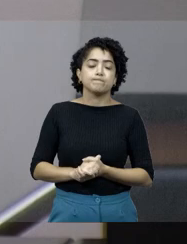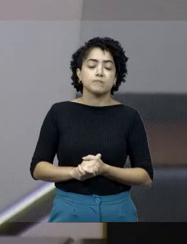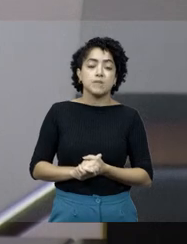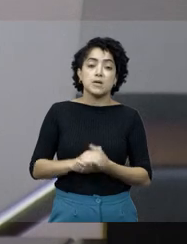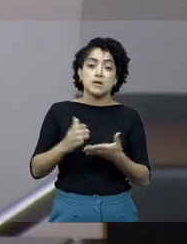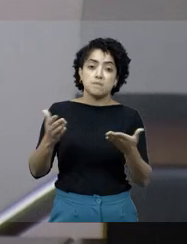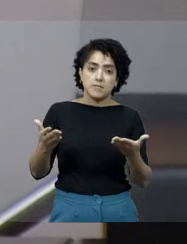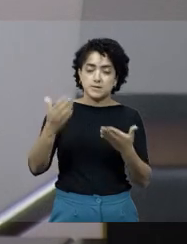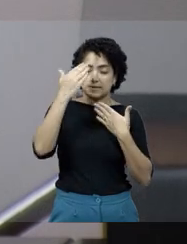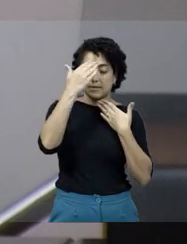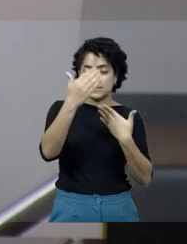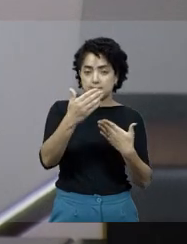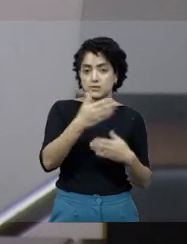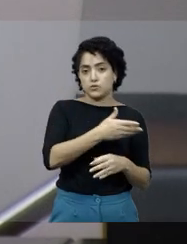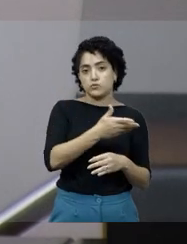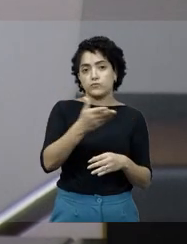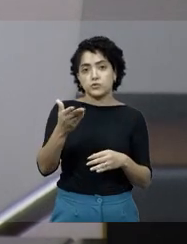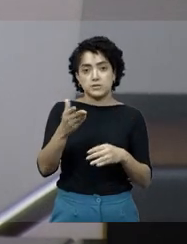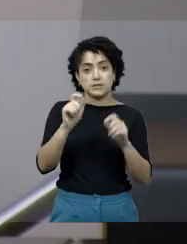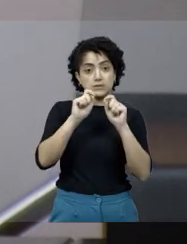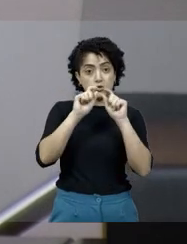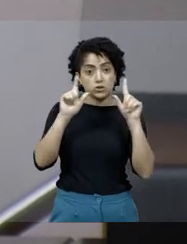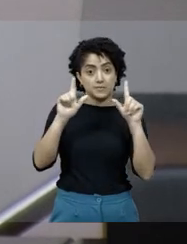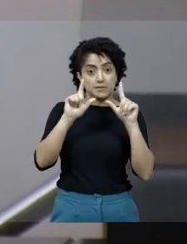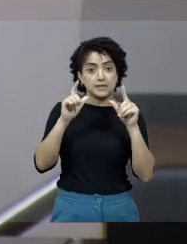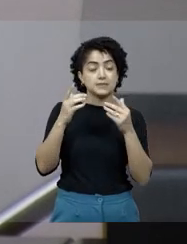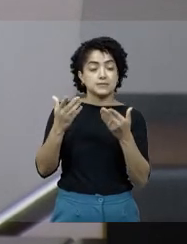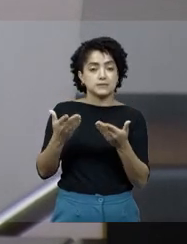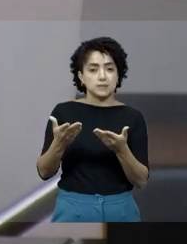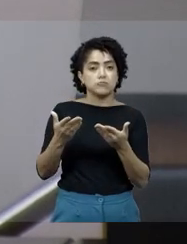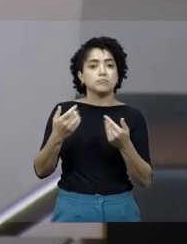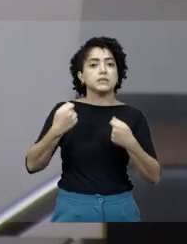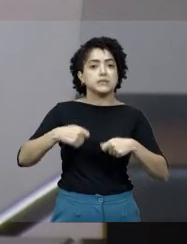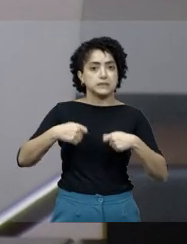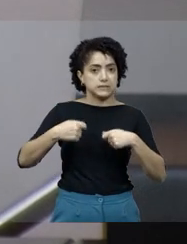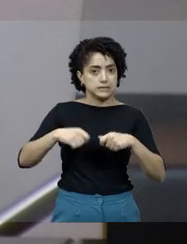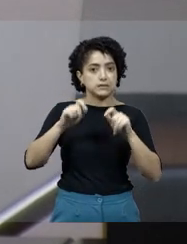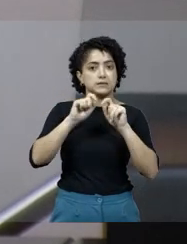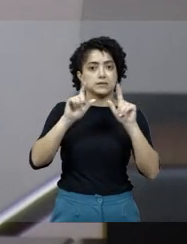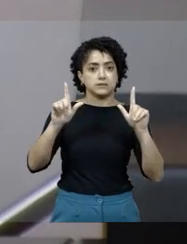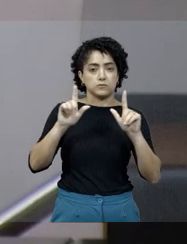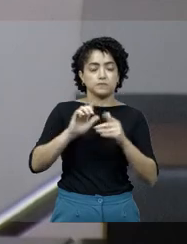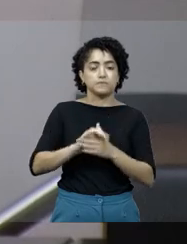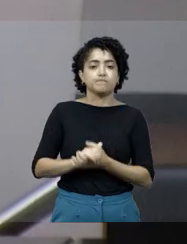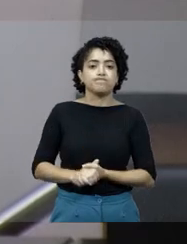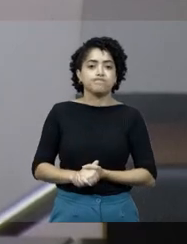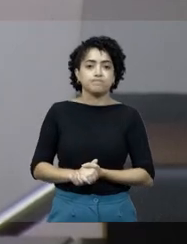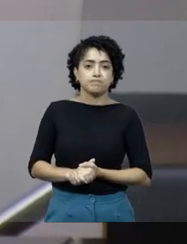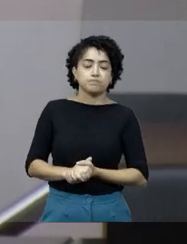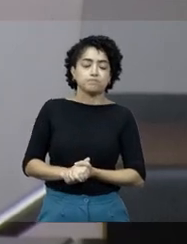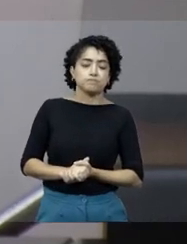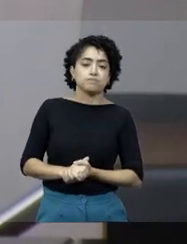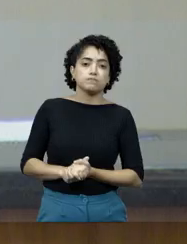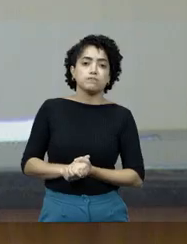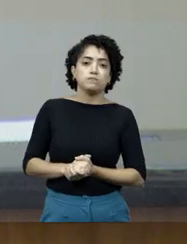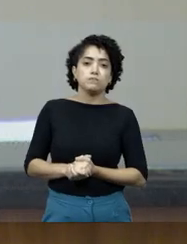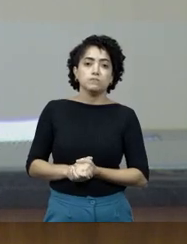já agradeço aos deputados e chamo a atenção para esse caso. Ele merece a nossa atenção. Muito obrigado.